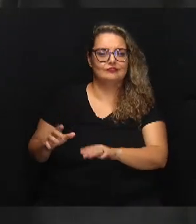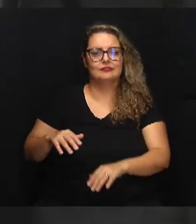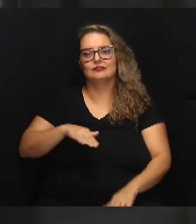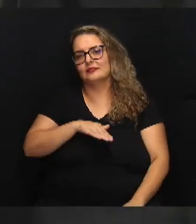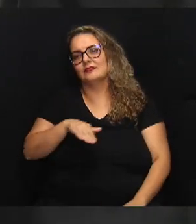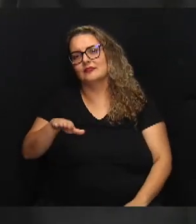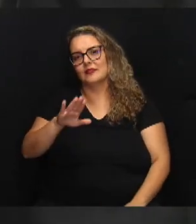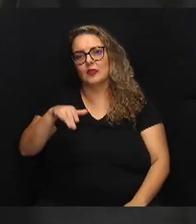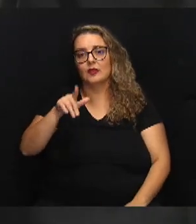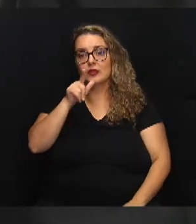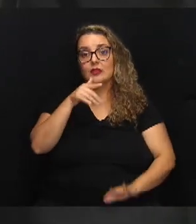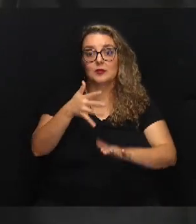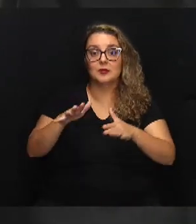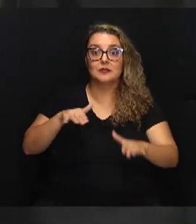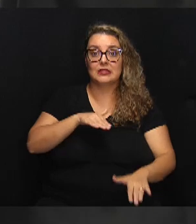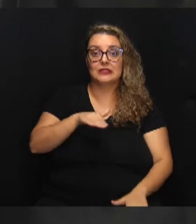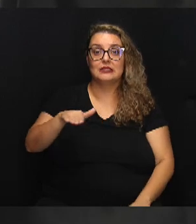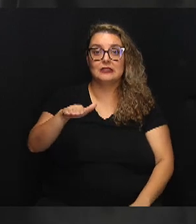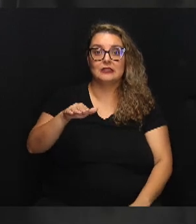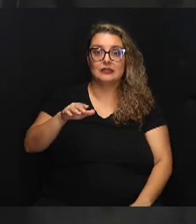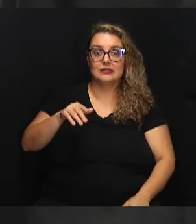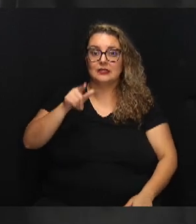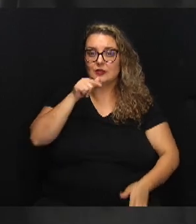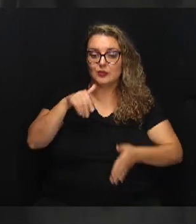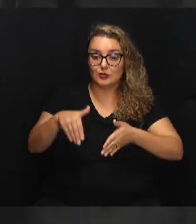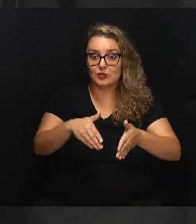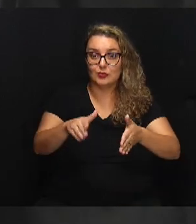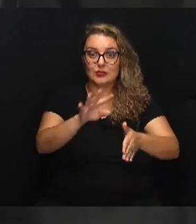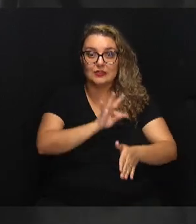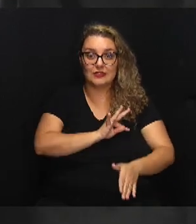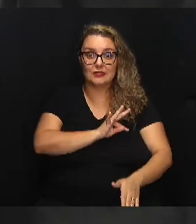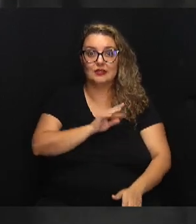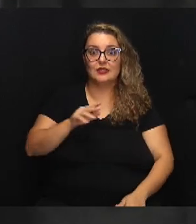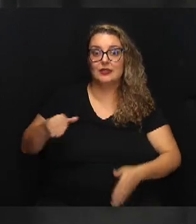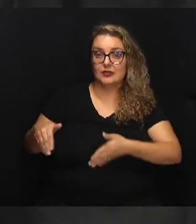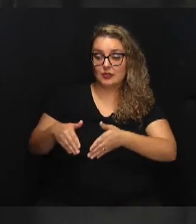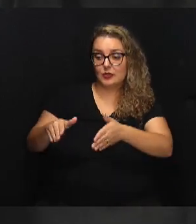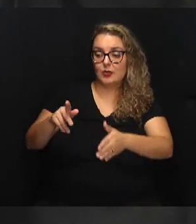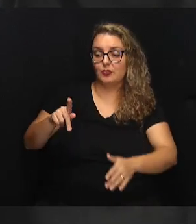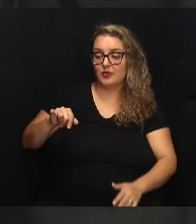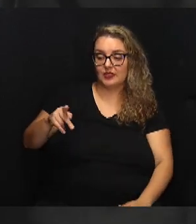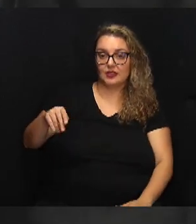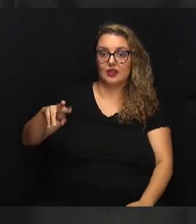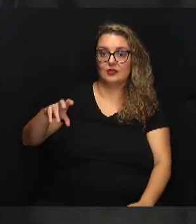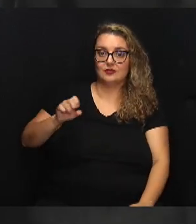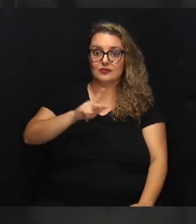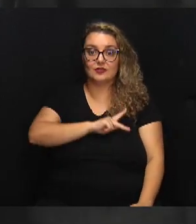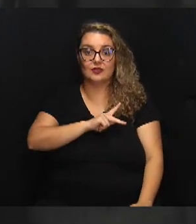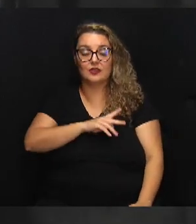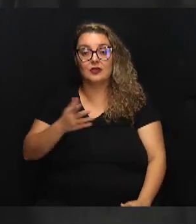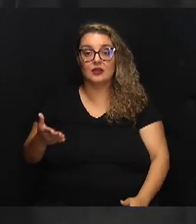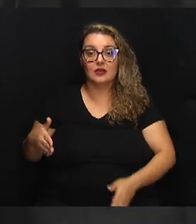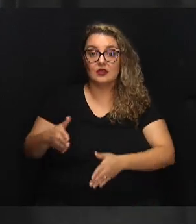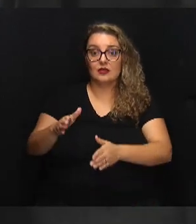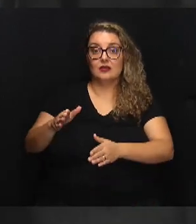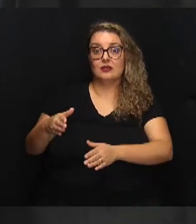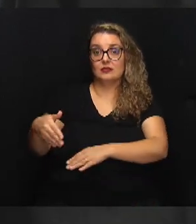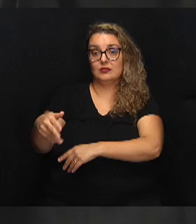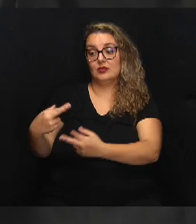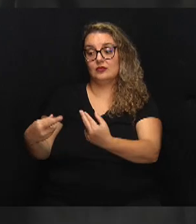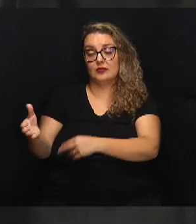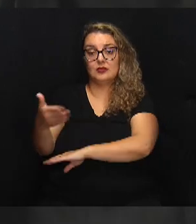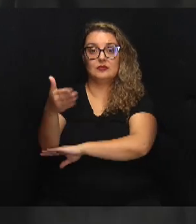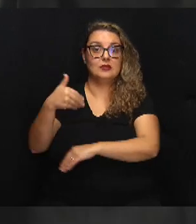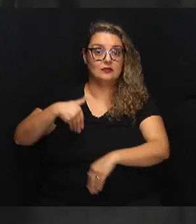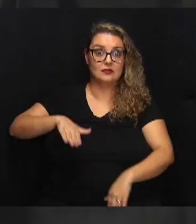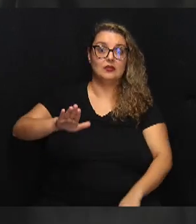ia para a praia, né? A gente passava ali na Marginal Tietê, sim, na Marginal Pinheiros, e pegava a Bandeirantes e ia embora. Então, assim,